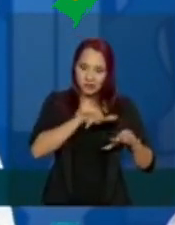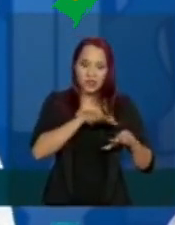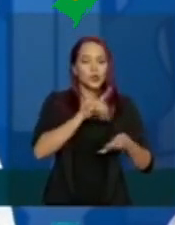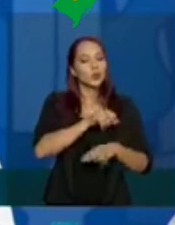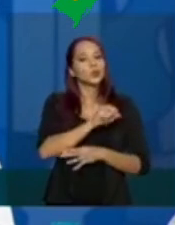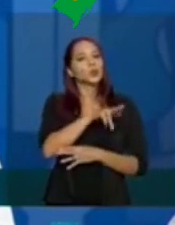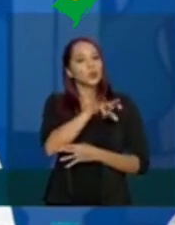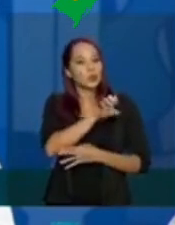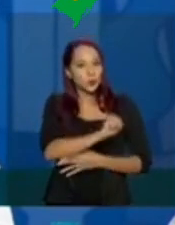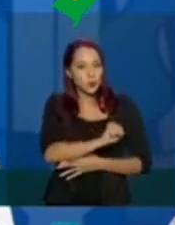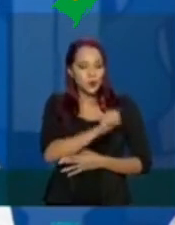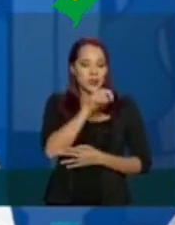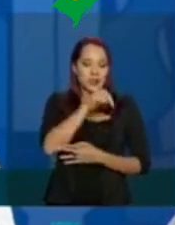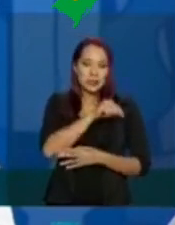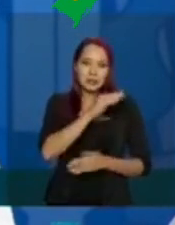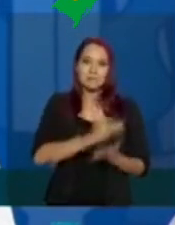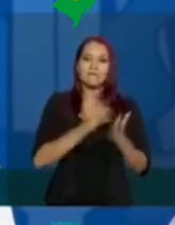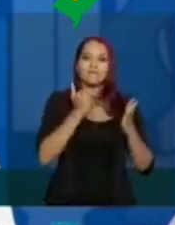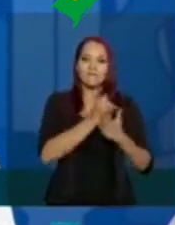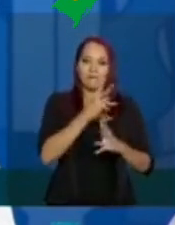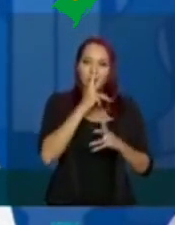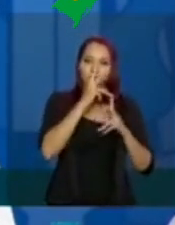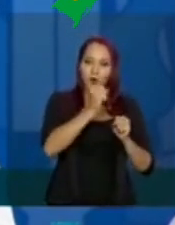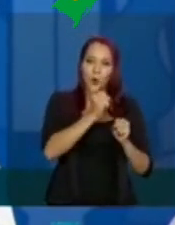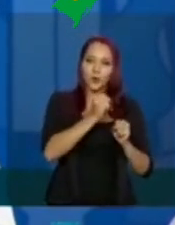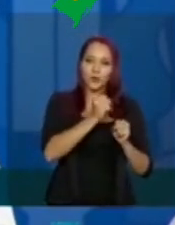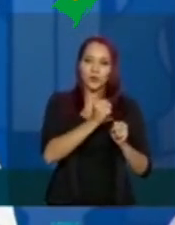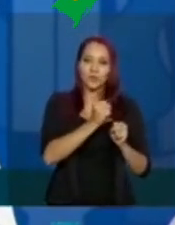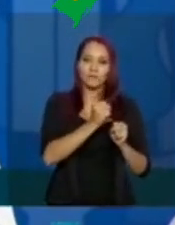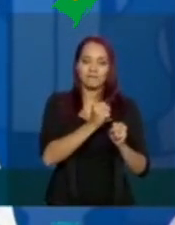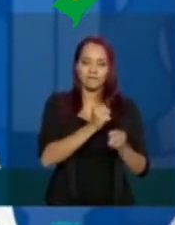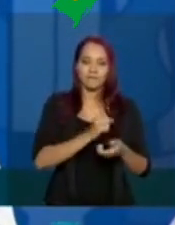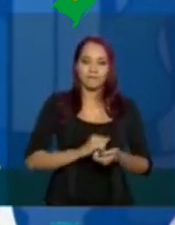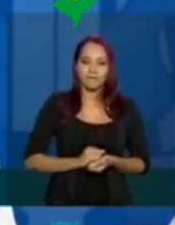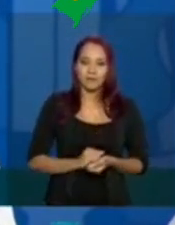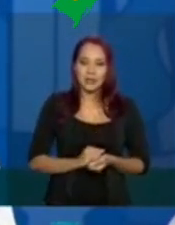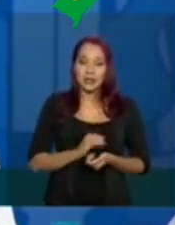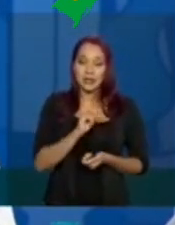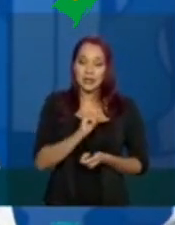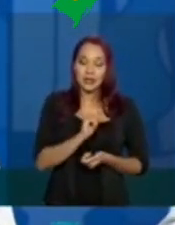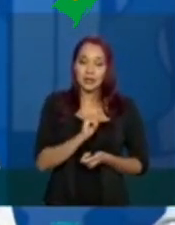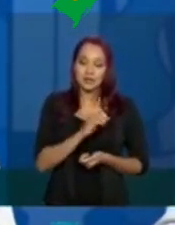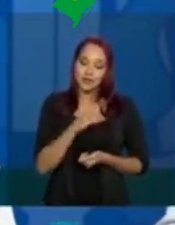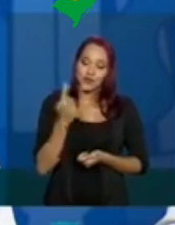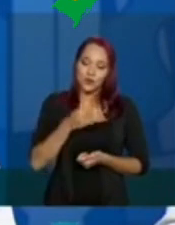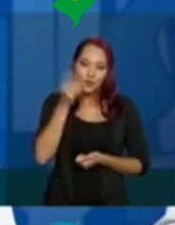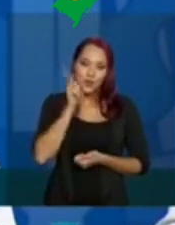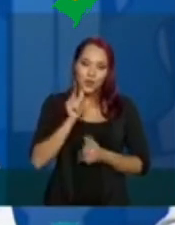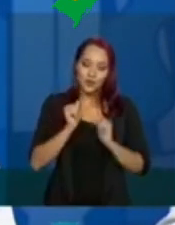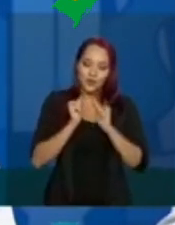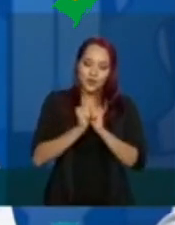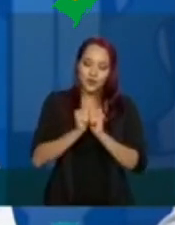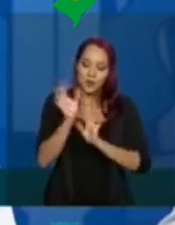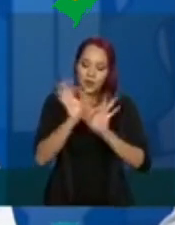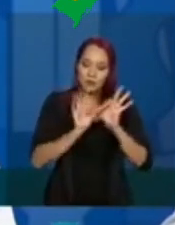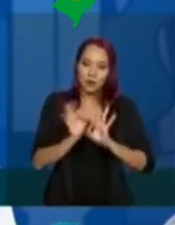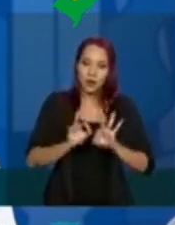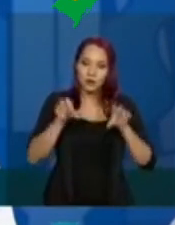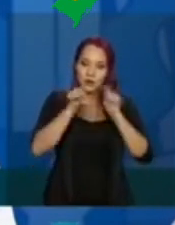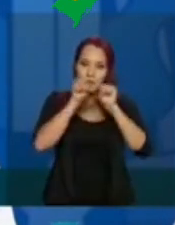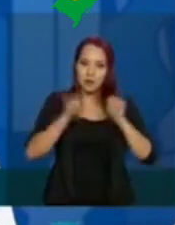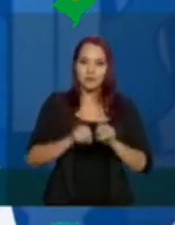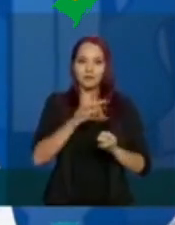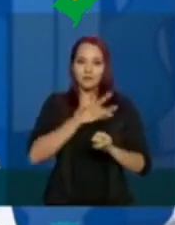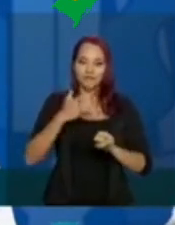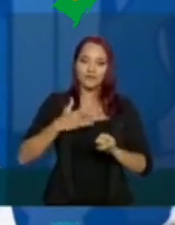SUS sai mais reforçado, mais forte, para que a gente possa juntos construir um sistema de saúde